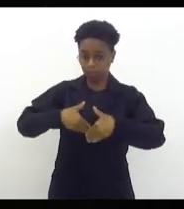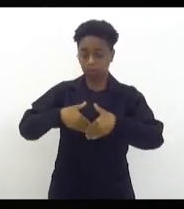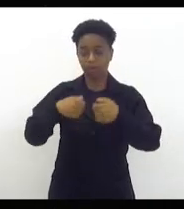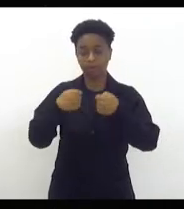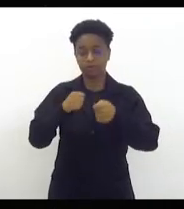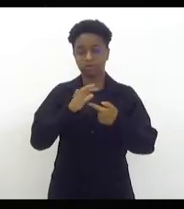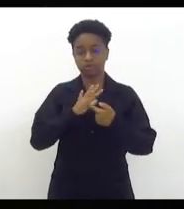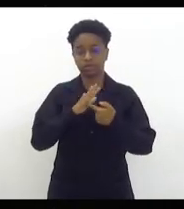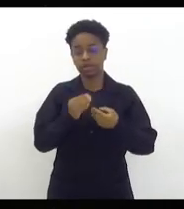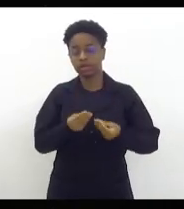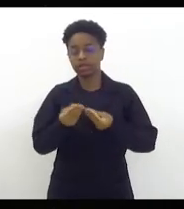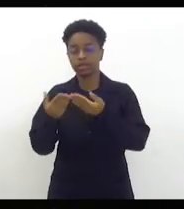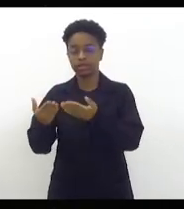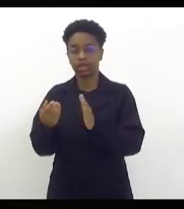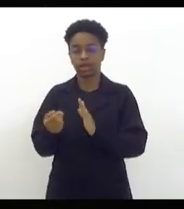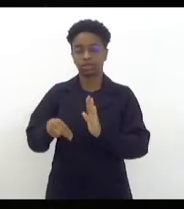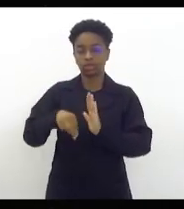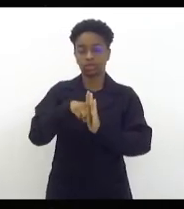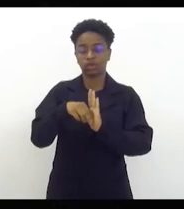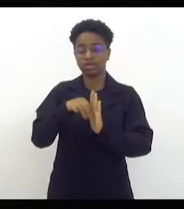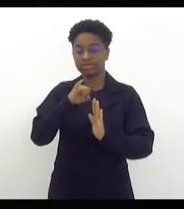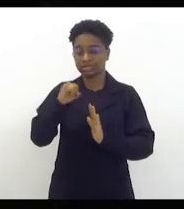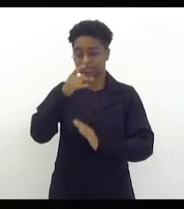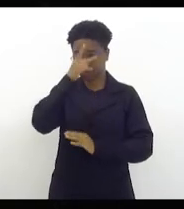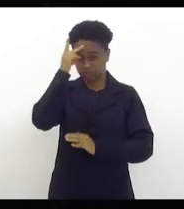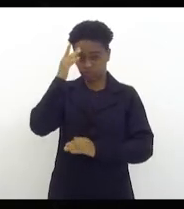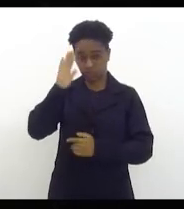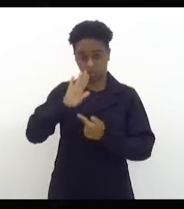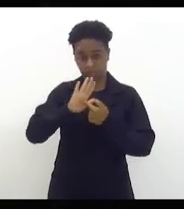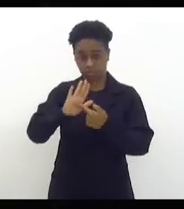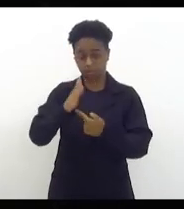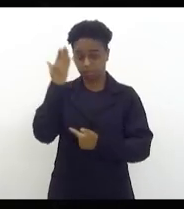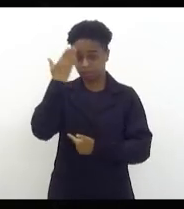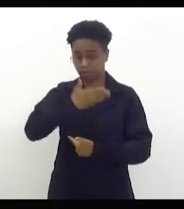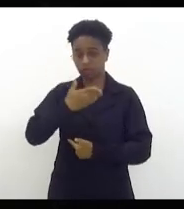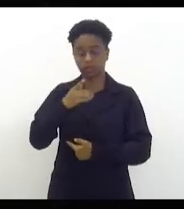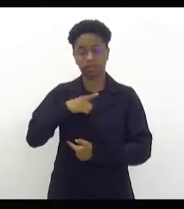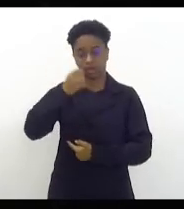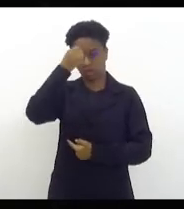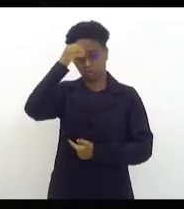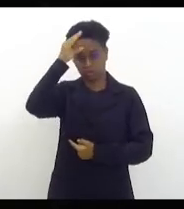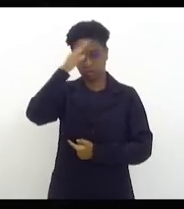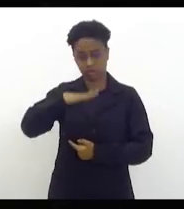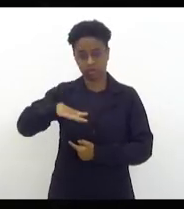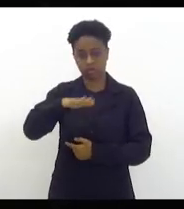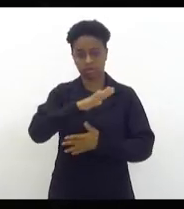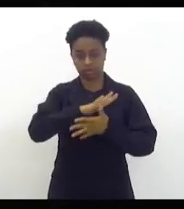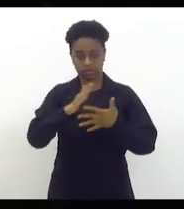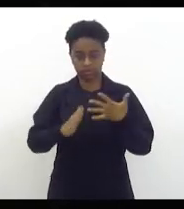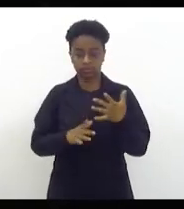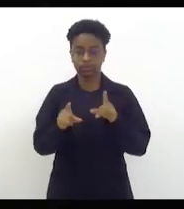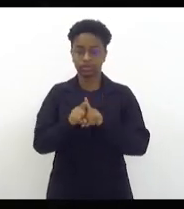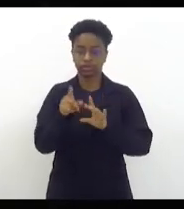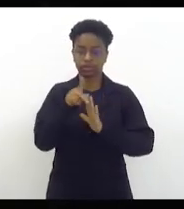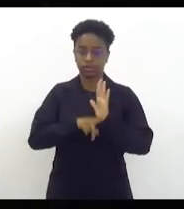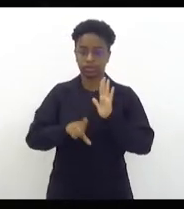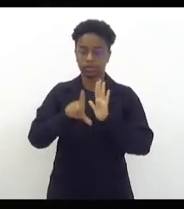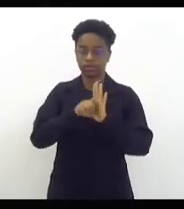pontos aos candidatos que possuírem conhecimento comprovado em Libras. E, assim como protocolei o projeto de lei número